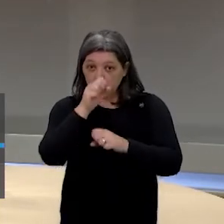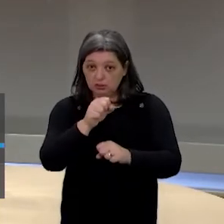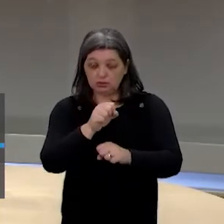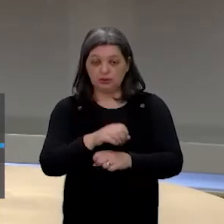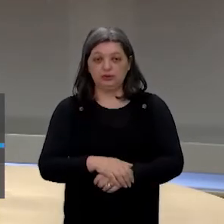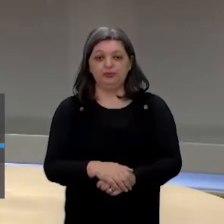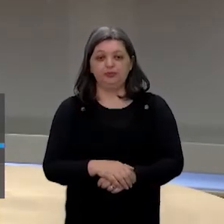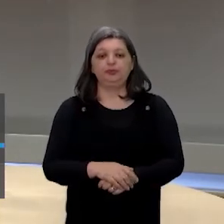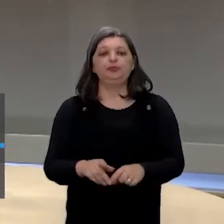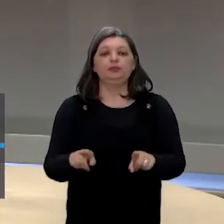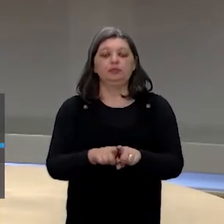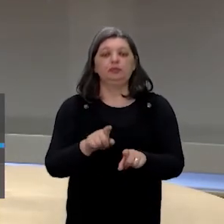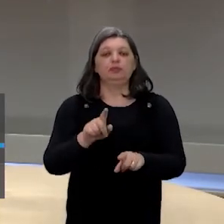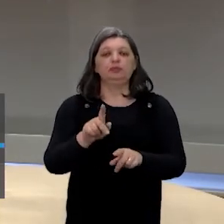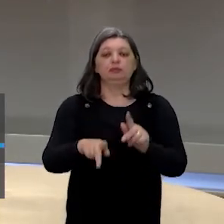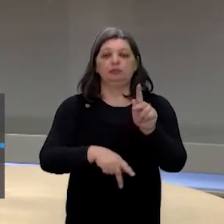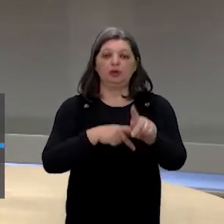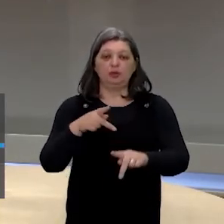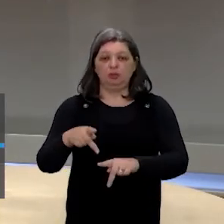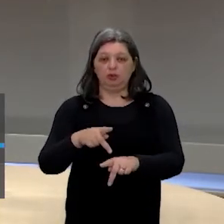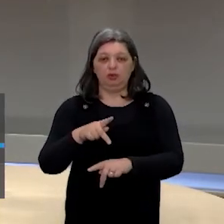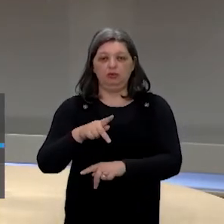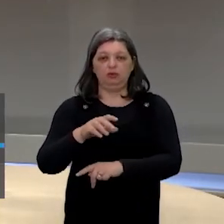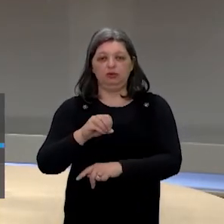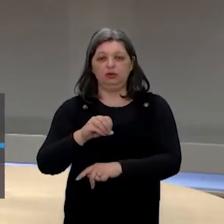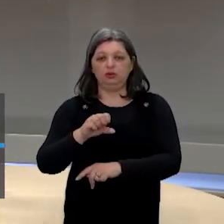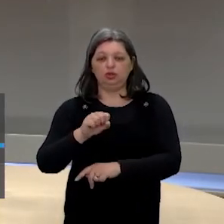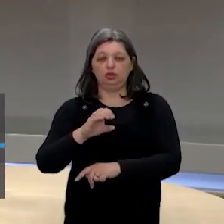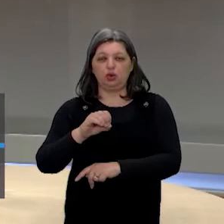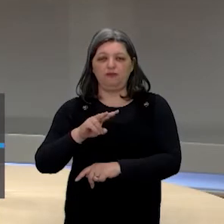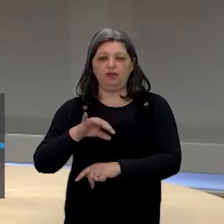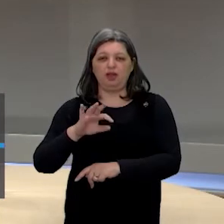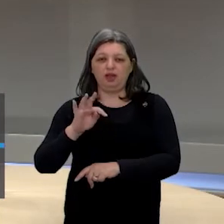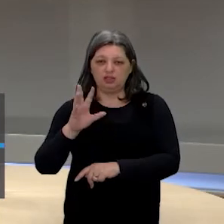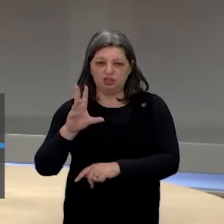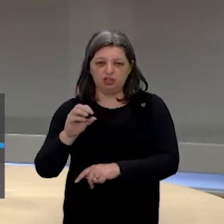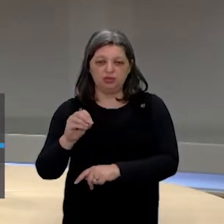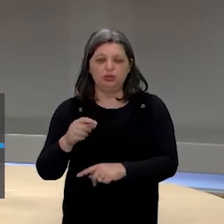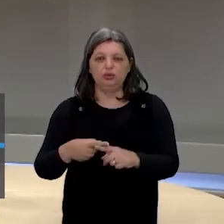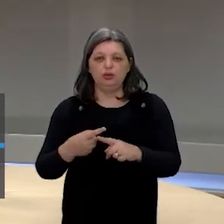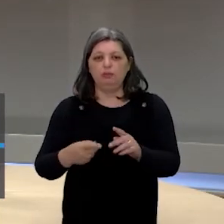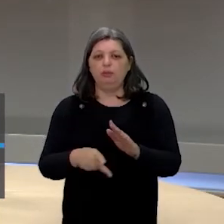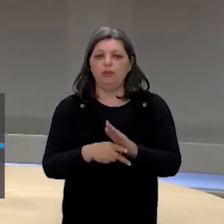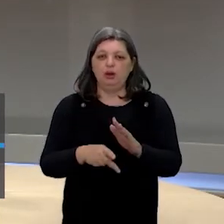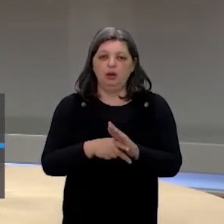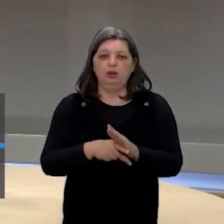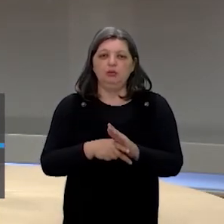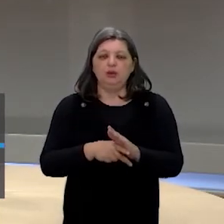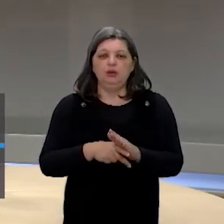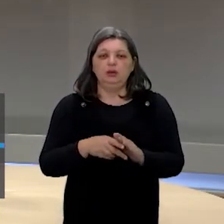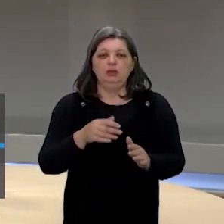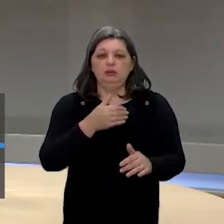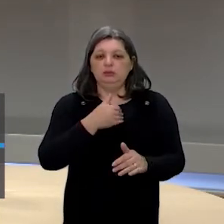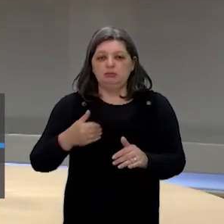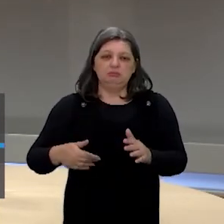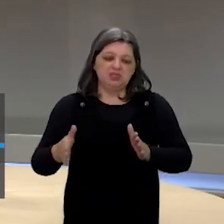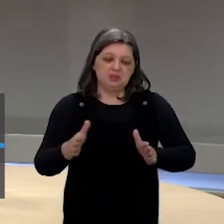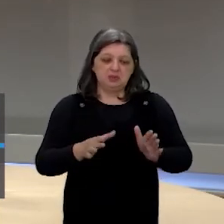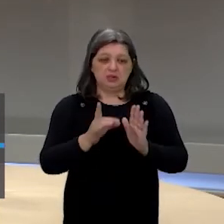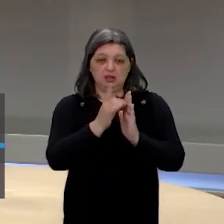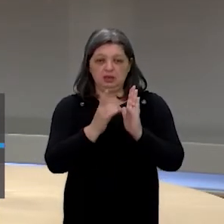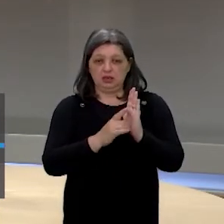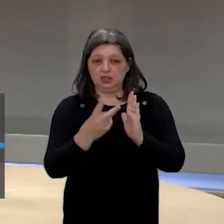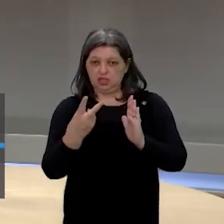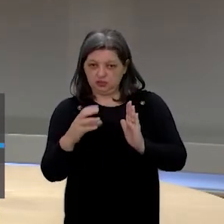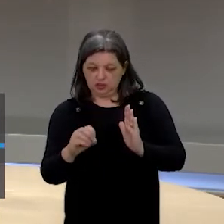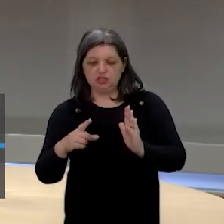os soviéticos, né, que se formaram aí como um bloco de repúblicas socialistas lá na década de 20, também